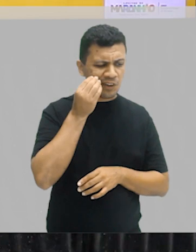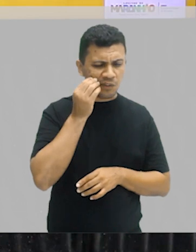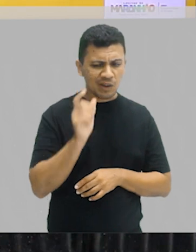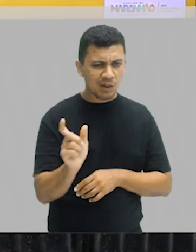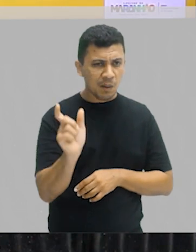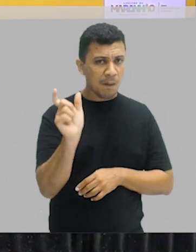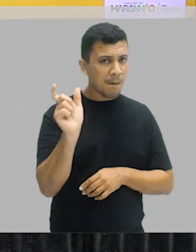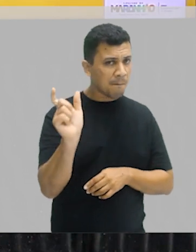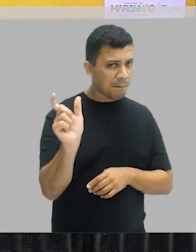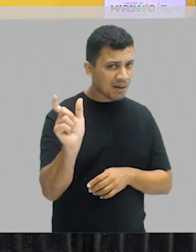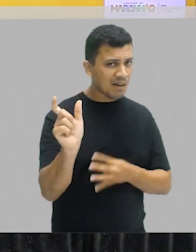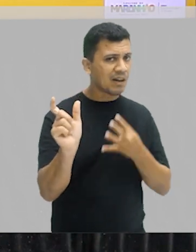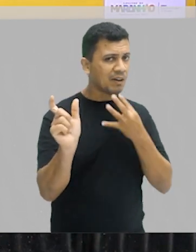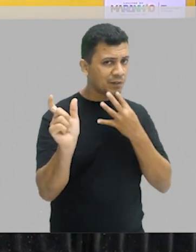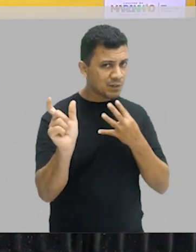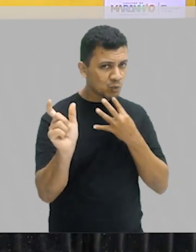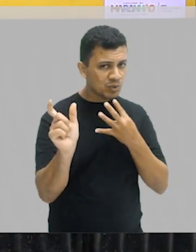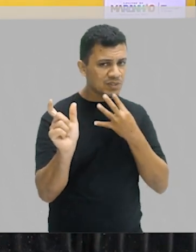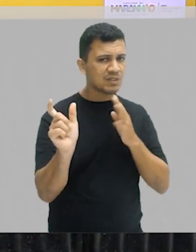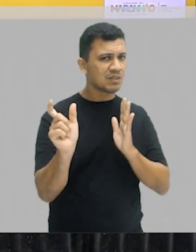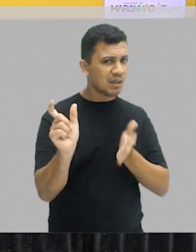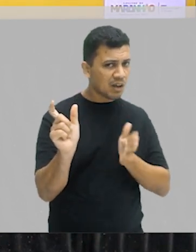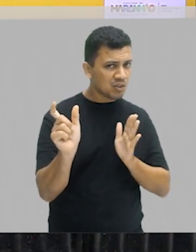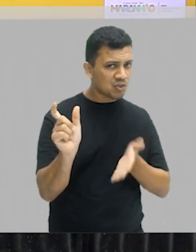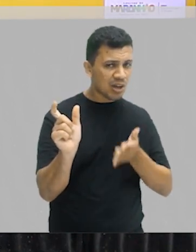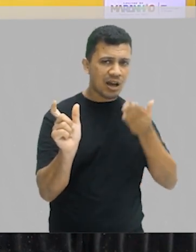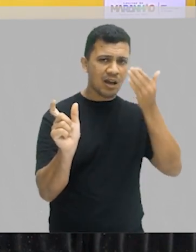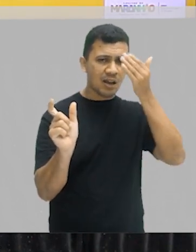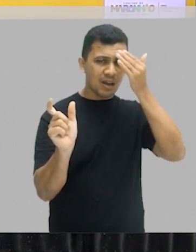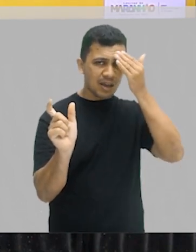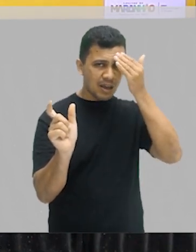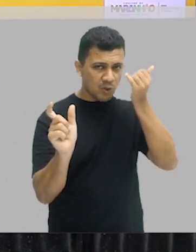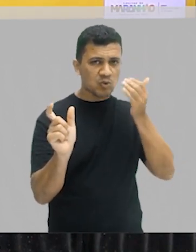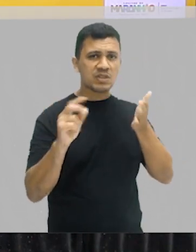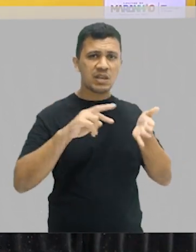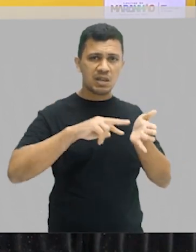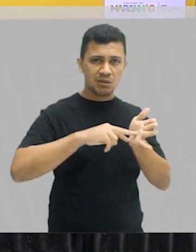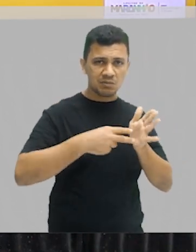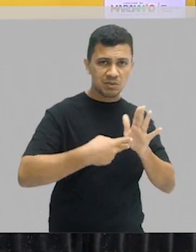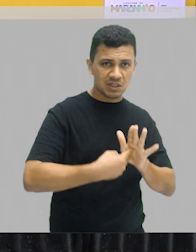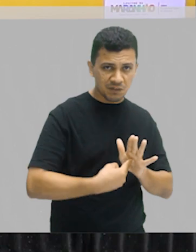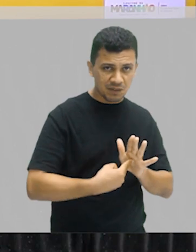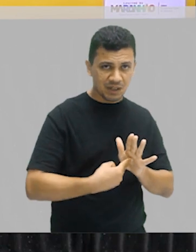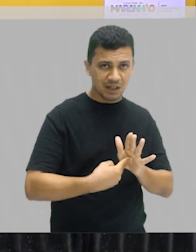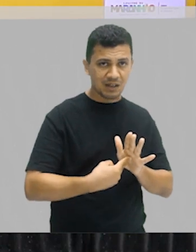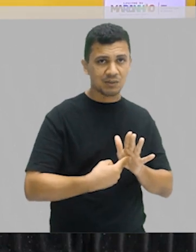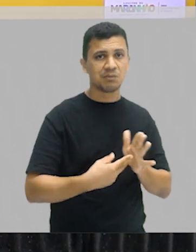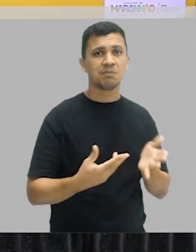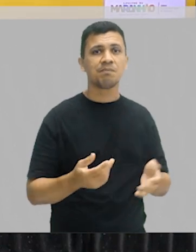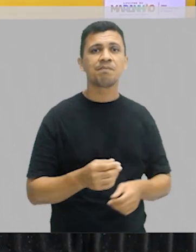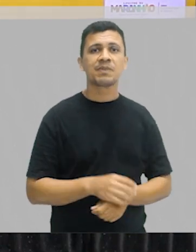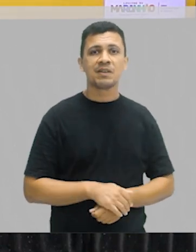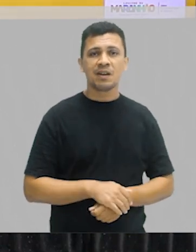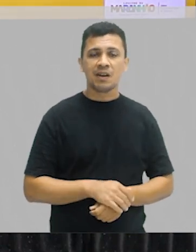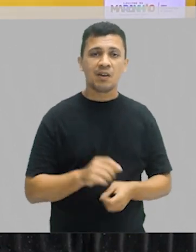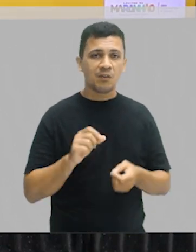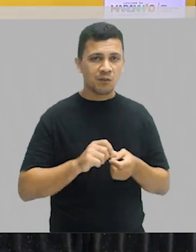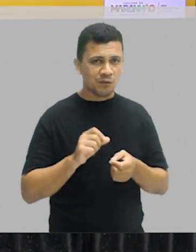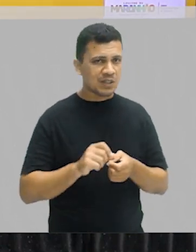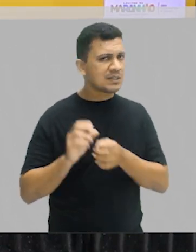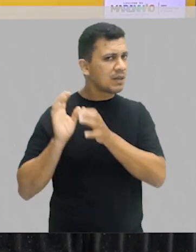que são conhecidas e que eu já conheço, que eu sei a significação, para fazer